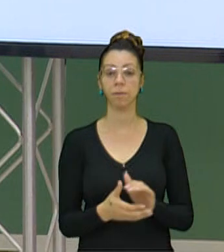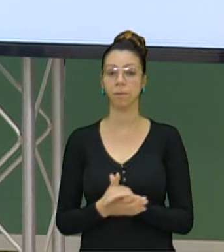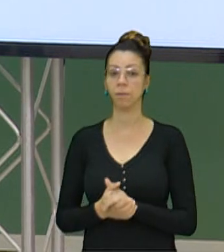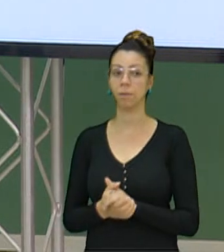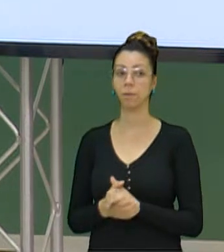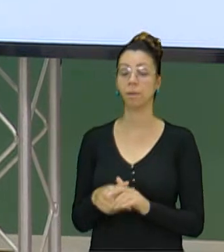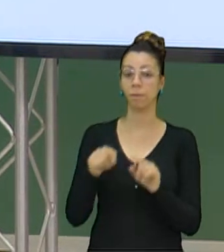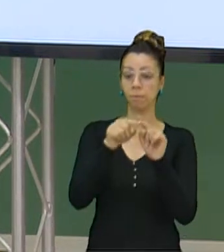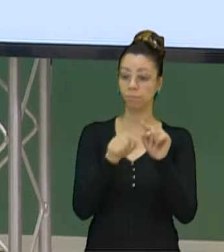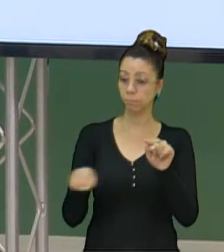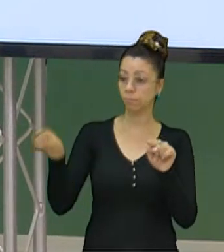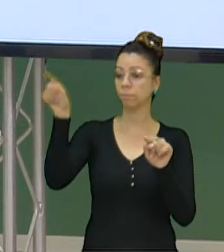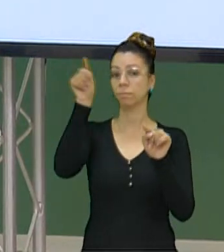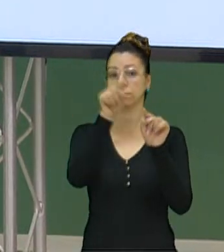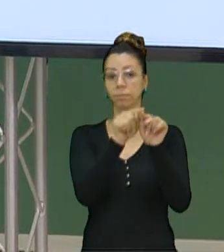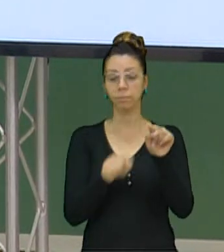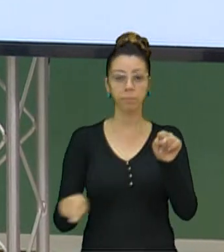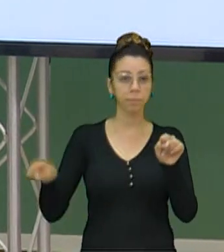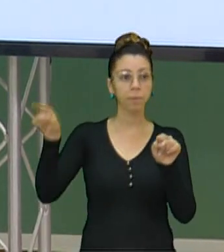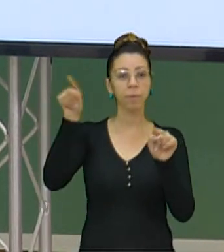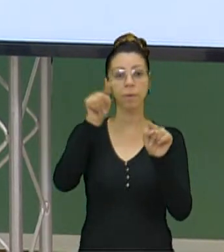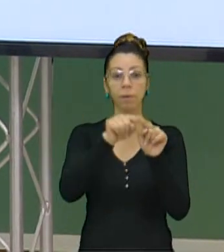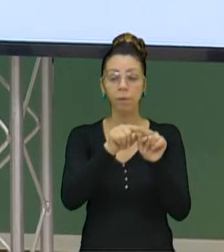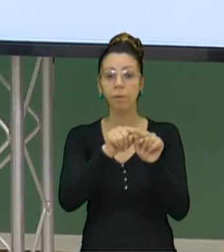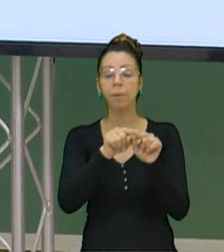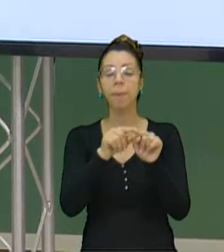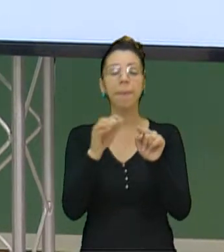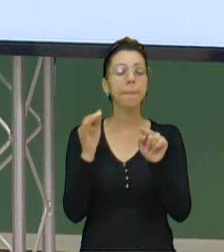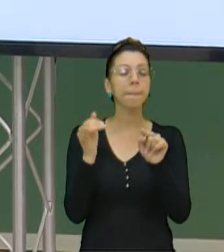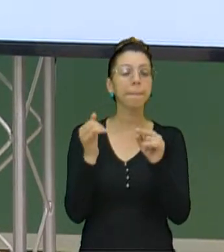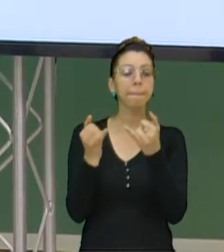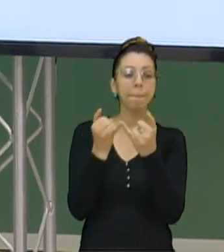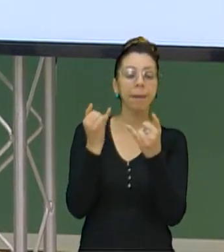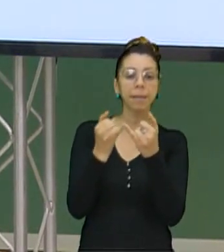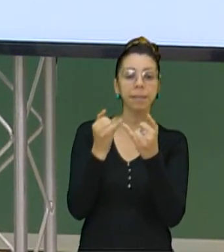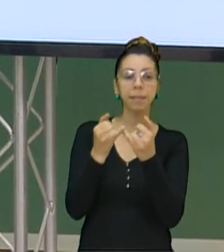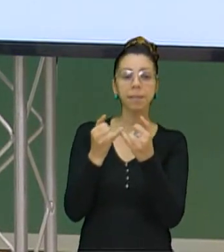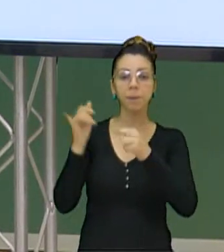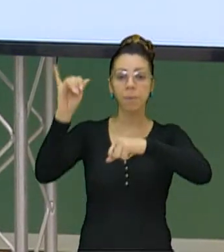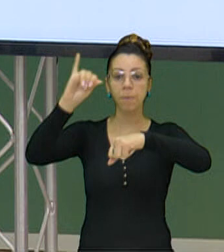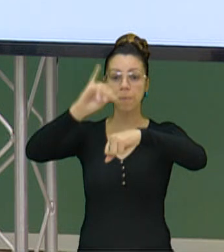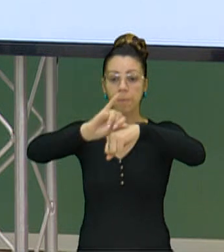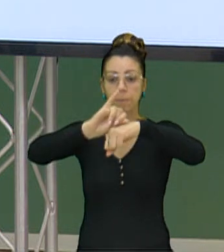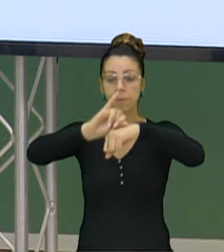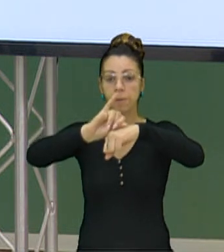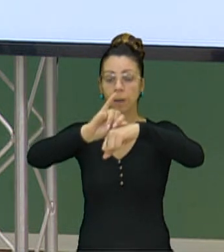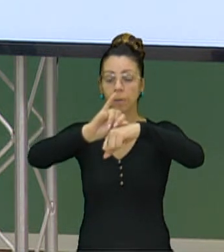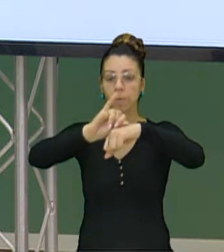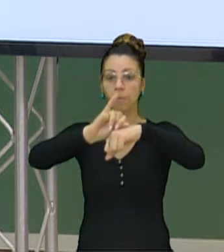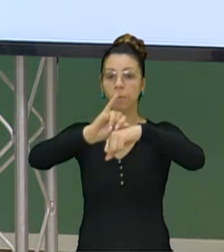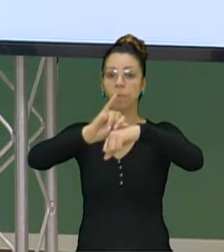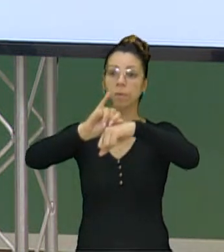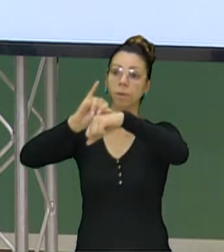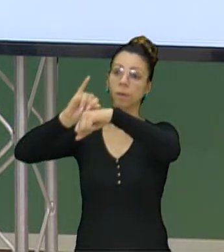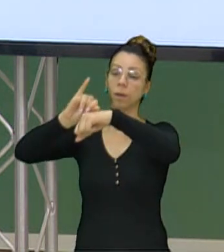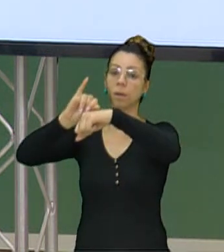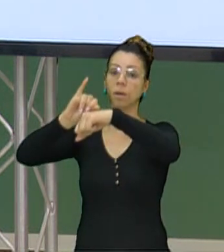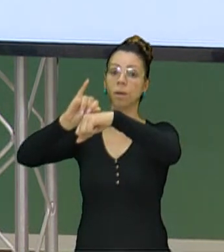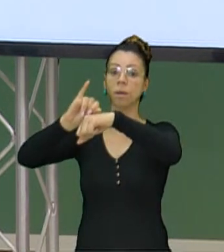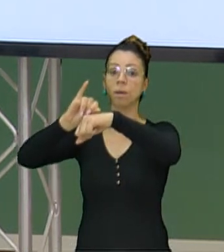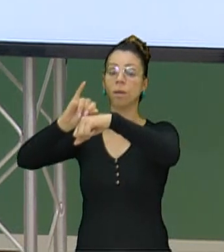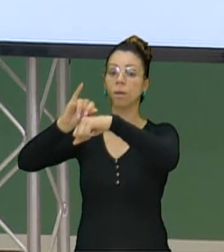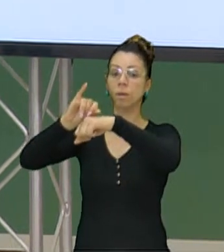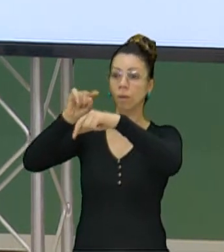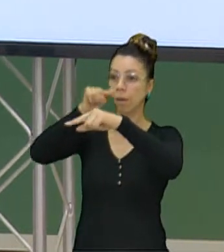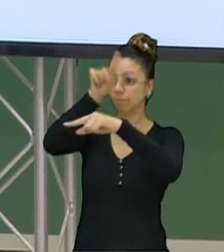trajetória circular, né? Então a ideia de que parece que o objeto está sendo jogado para fora da curva, nada que é mais dada pela primeira lei